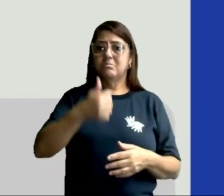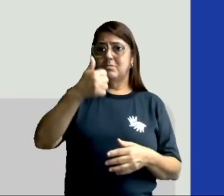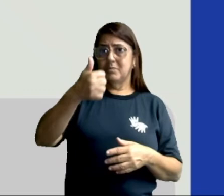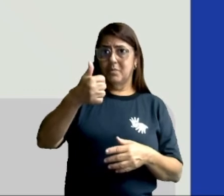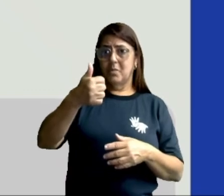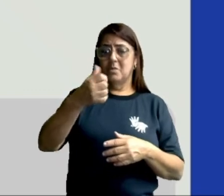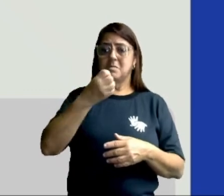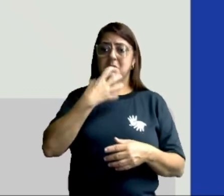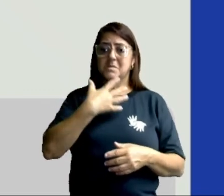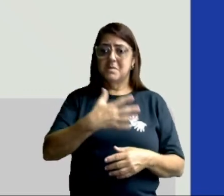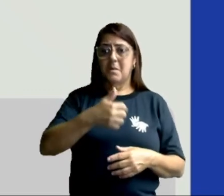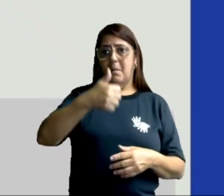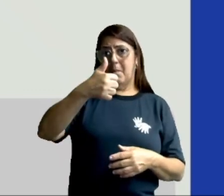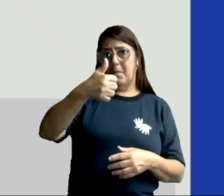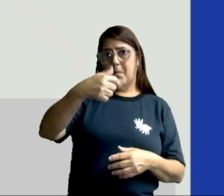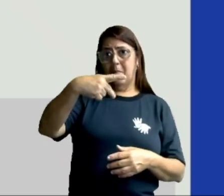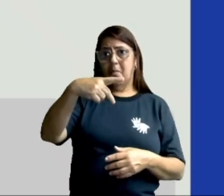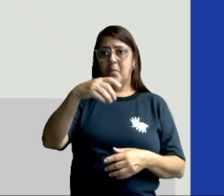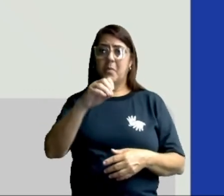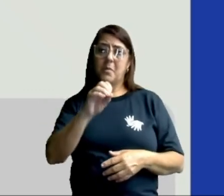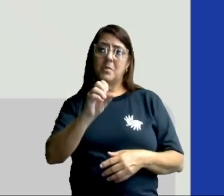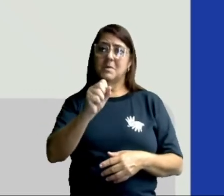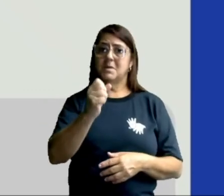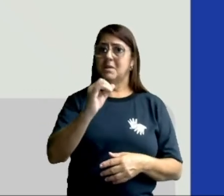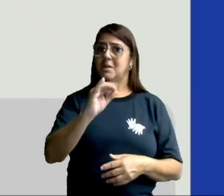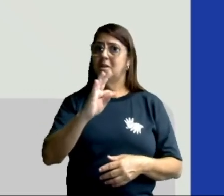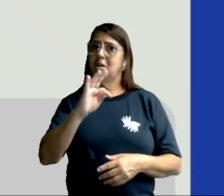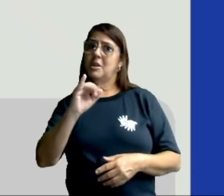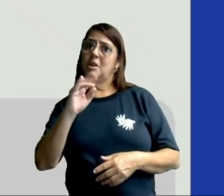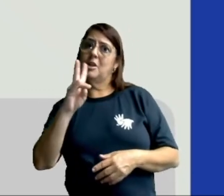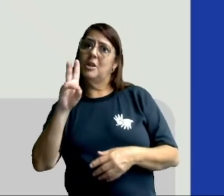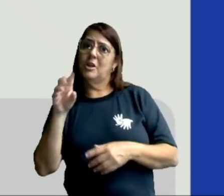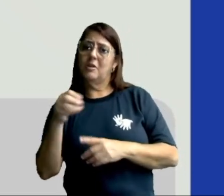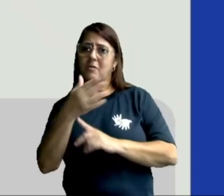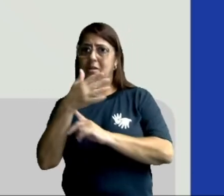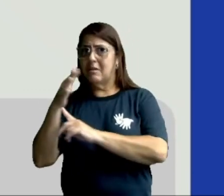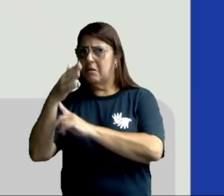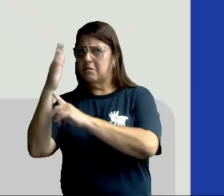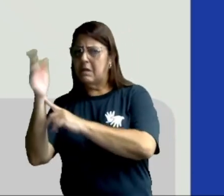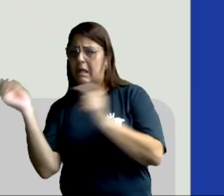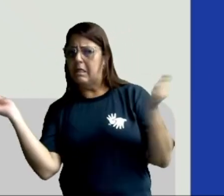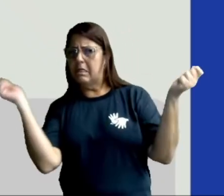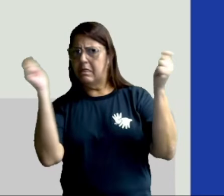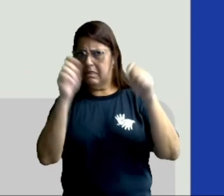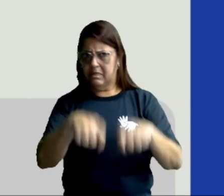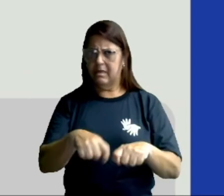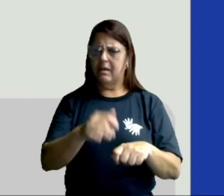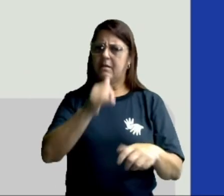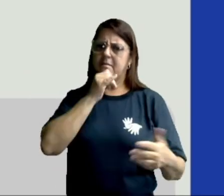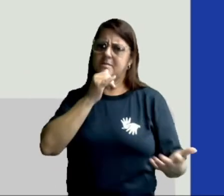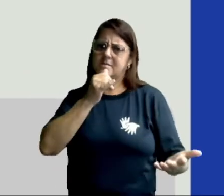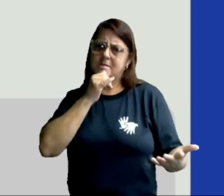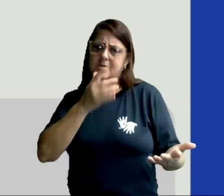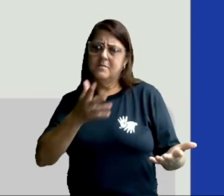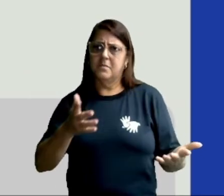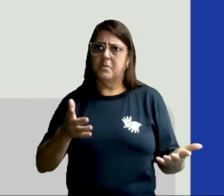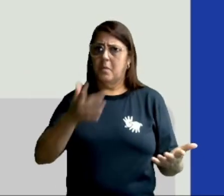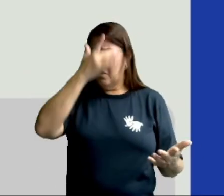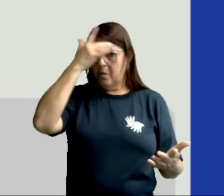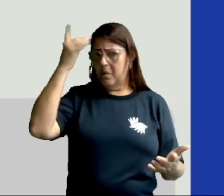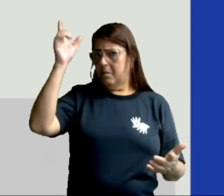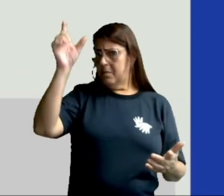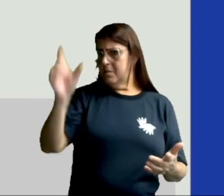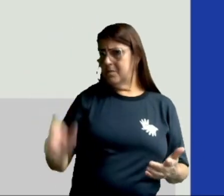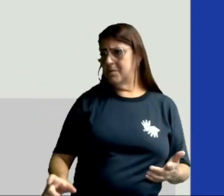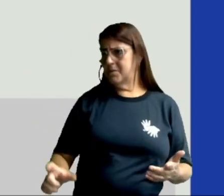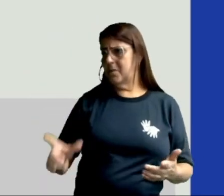da tecnologia, professor? Né? A tecnologia ela nos possibilita, né, por exemplo, a uma